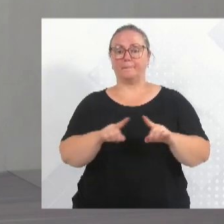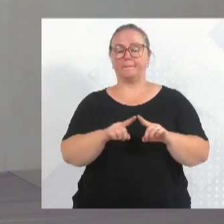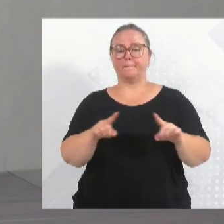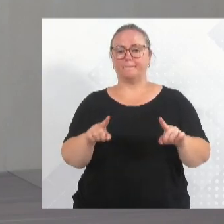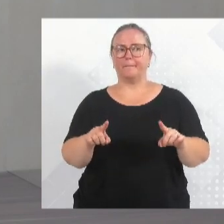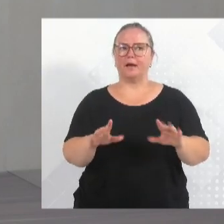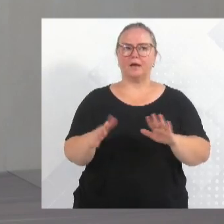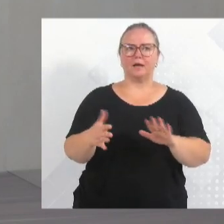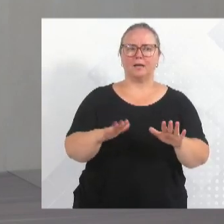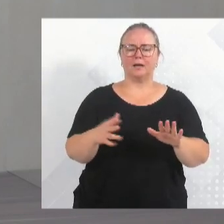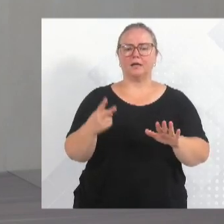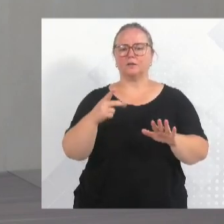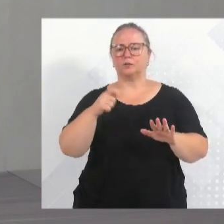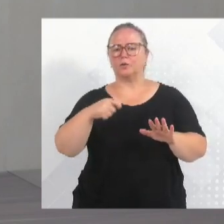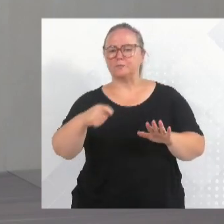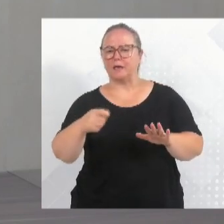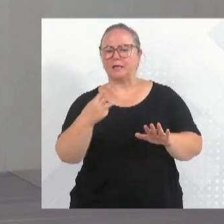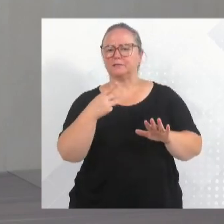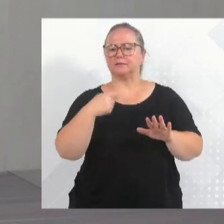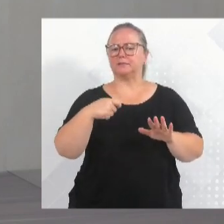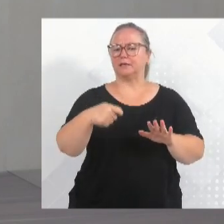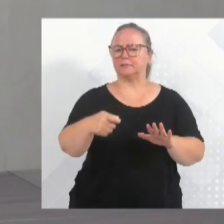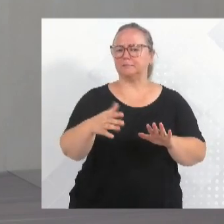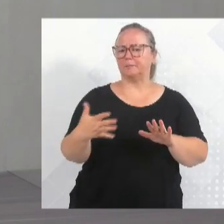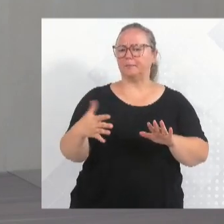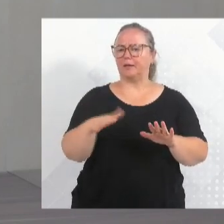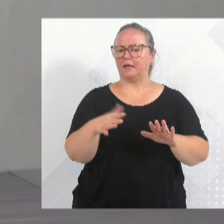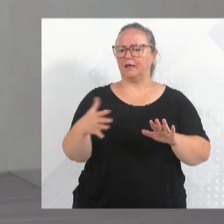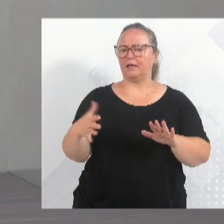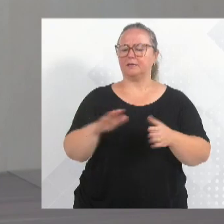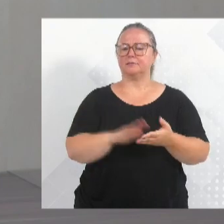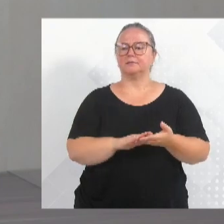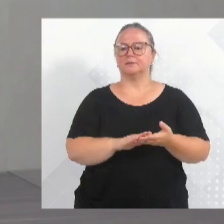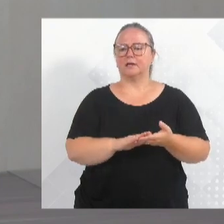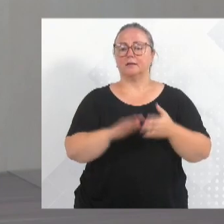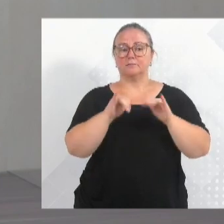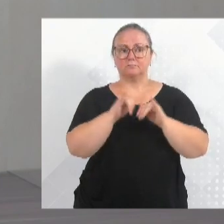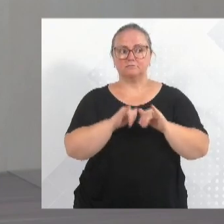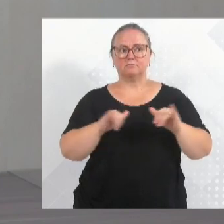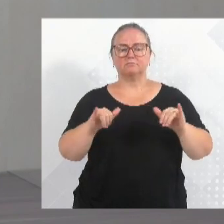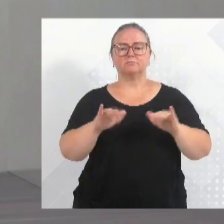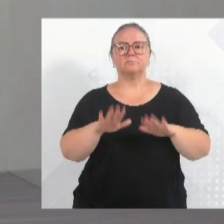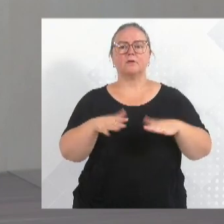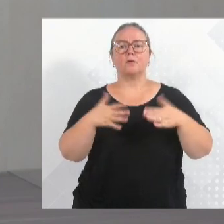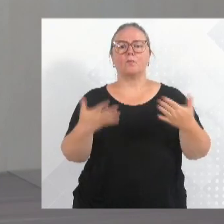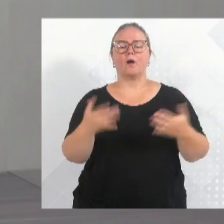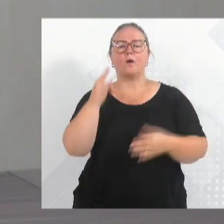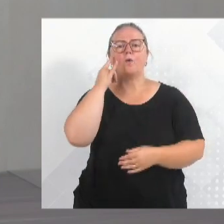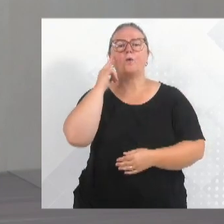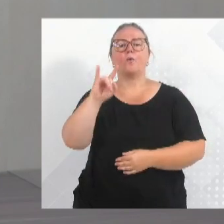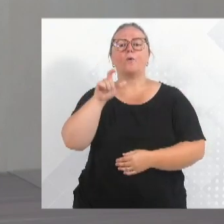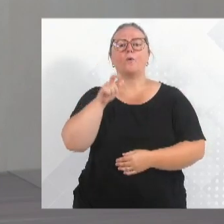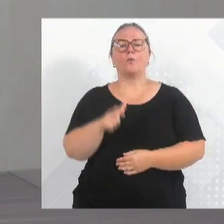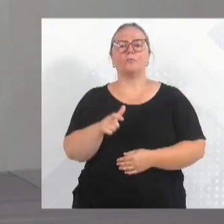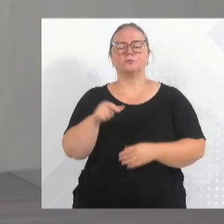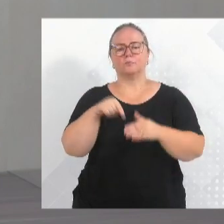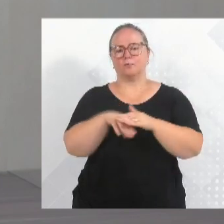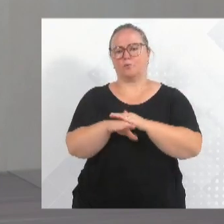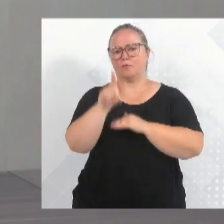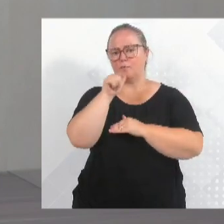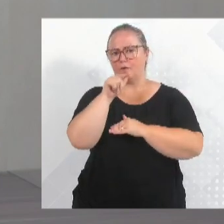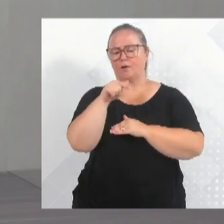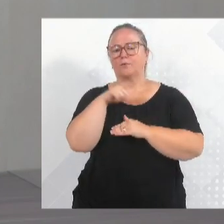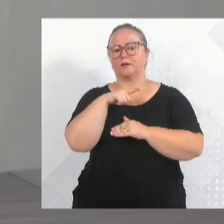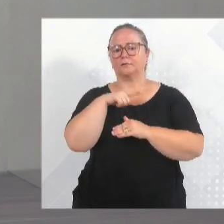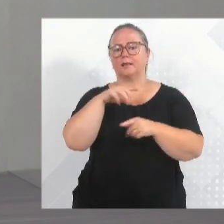em 2 meses, 3 meses no máximo, nós estaremos já publicando a contratação do último reservatório que consta lá no plano